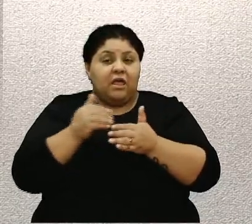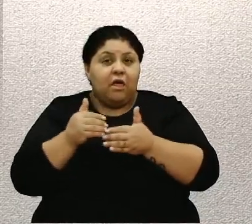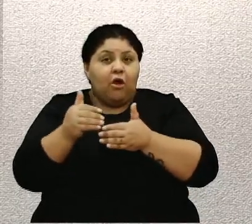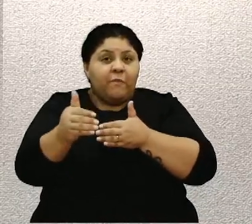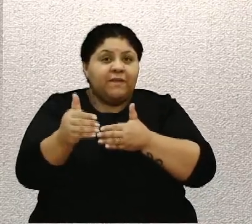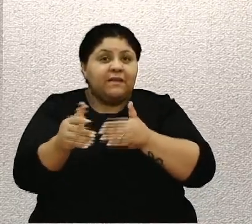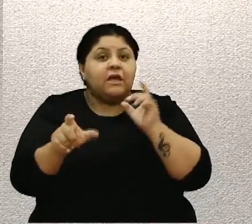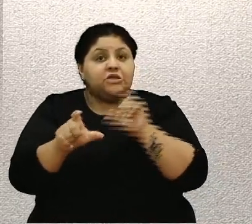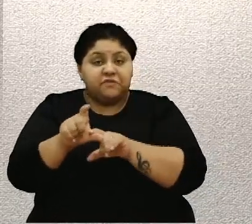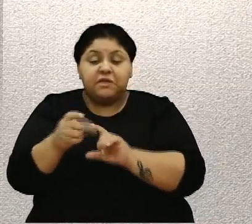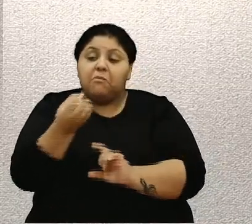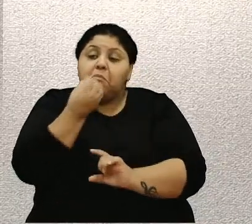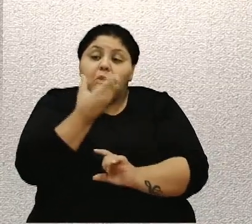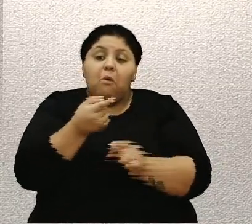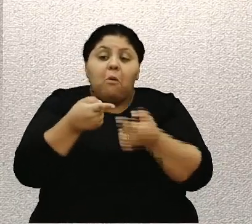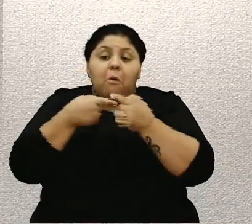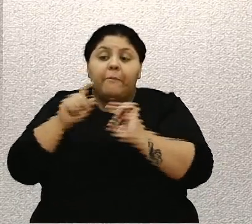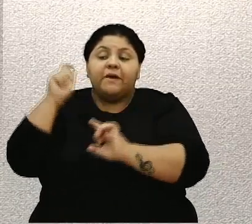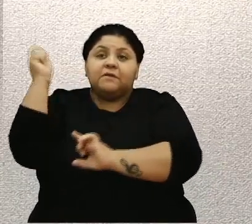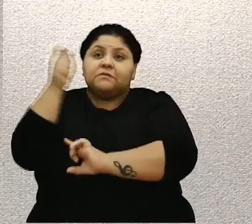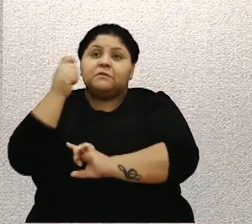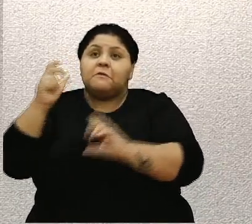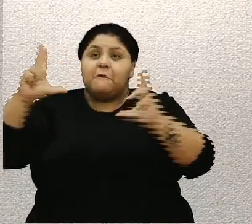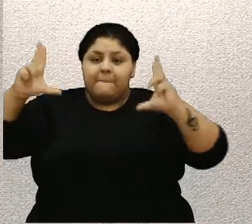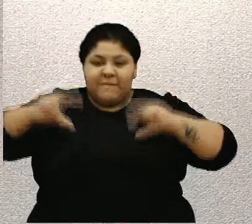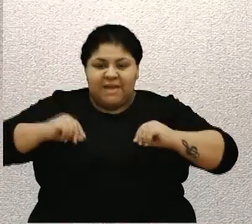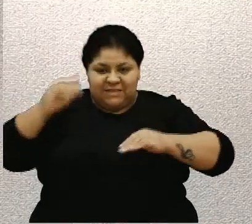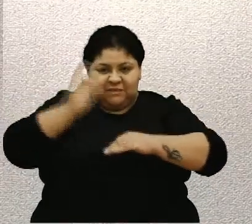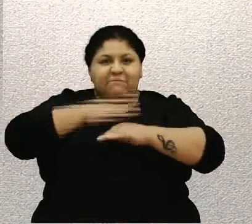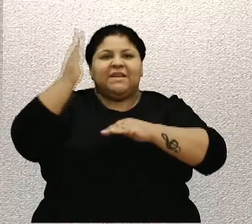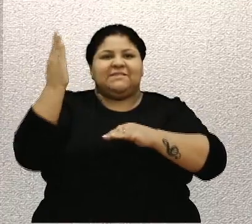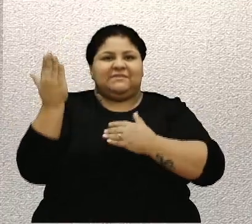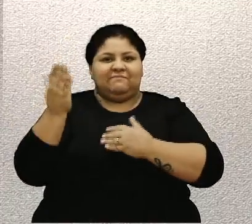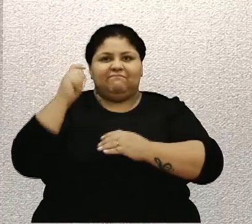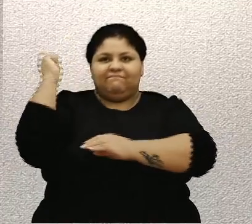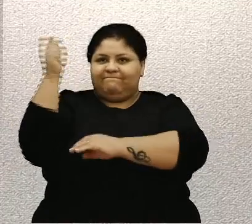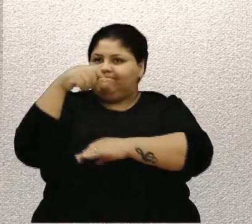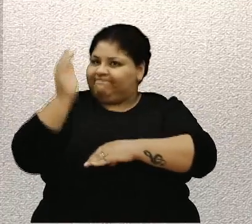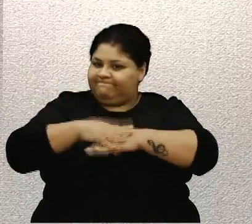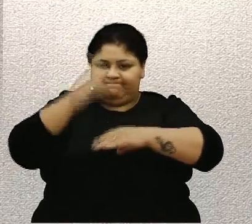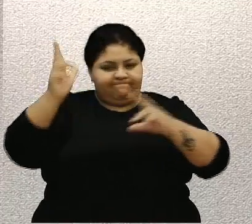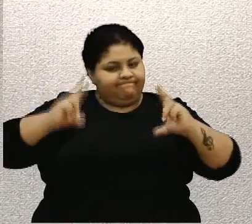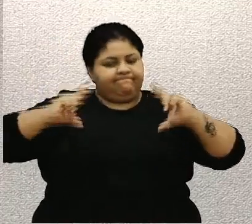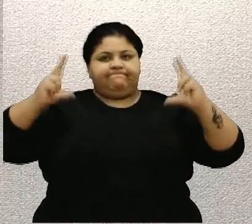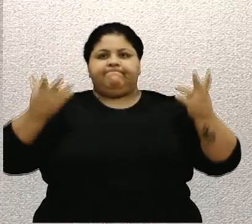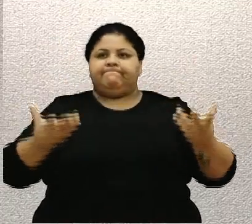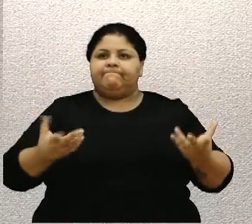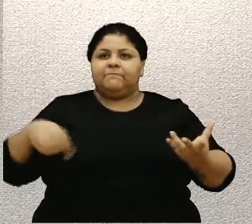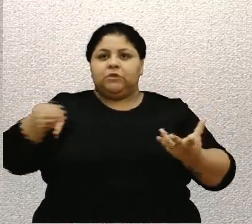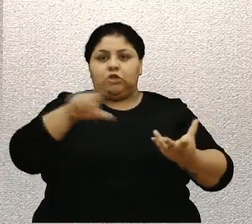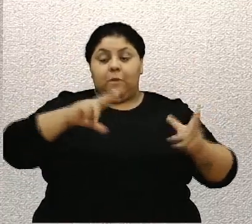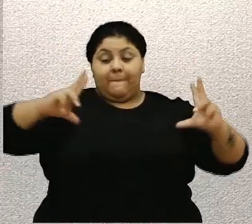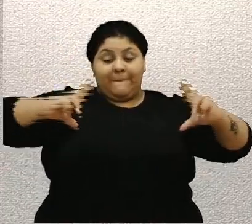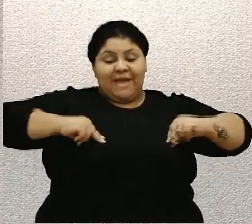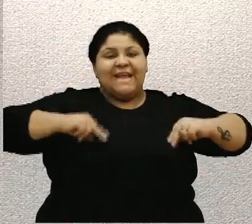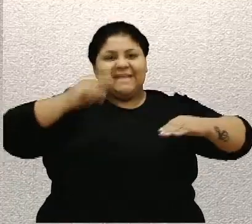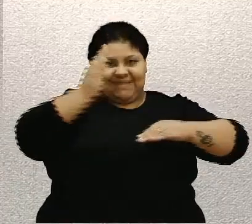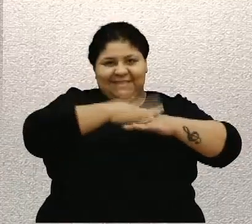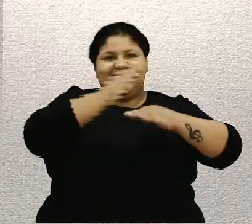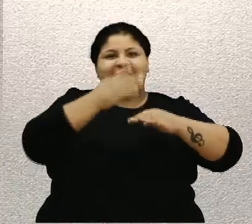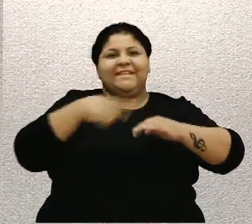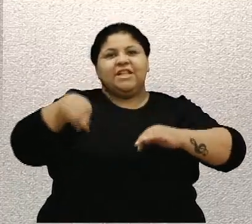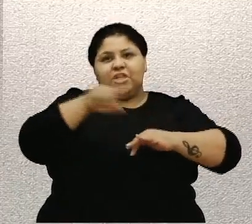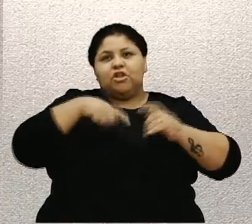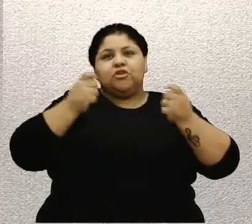boa, mas o Rio Grande do Sul merece mais. O Rio Grande do Sul merece muito mais. Nós precisamos